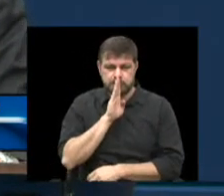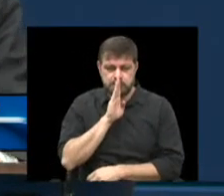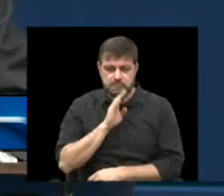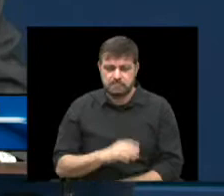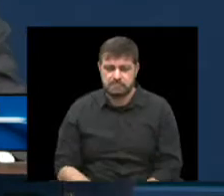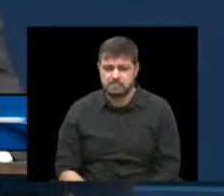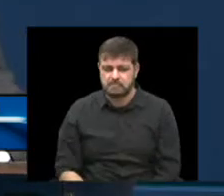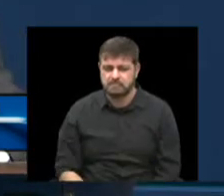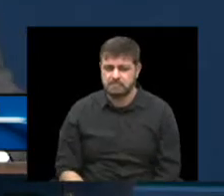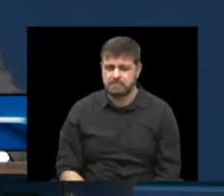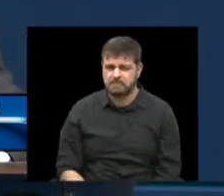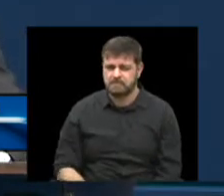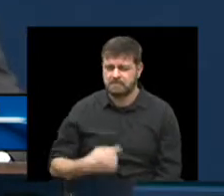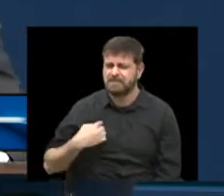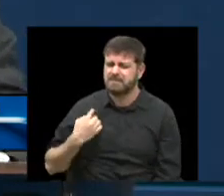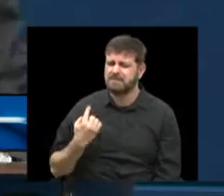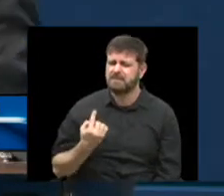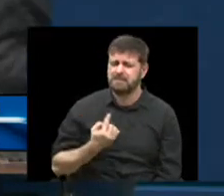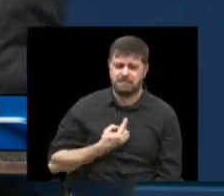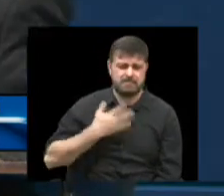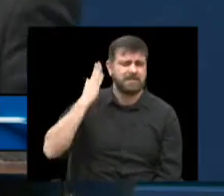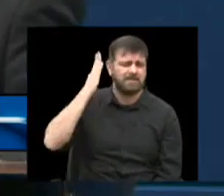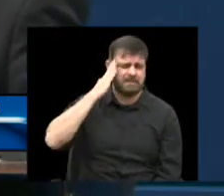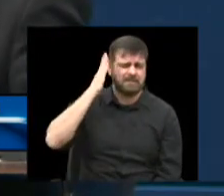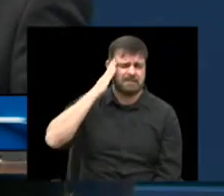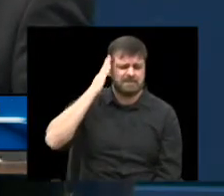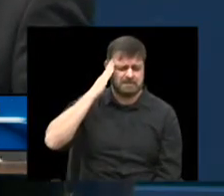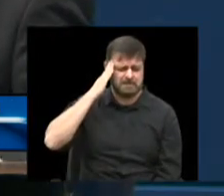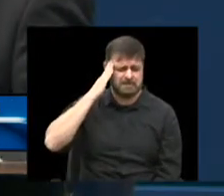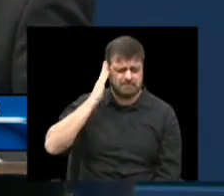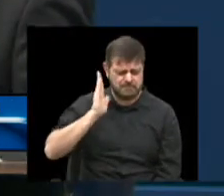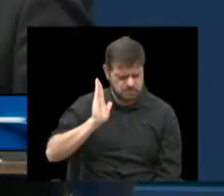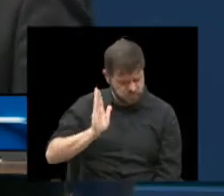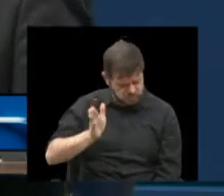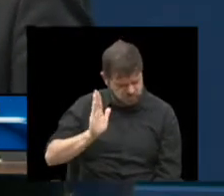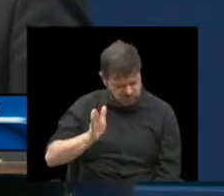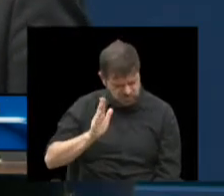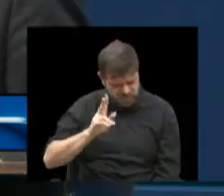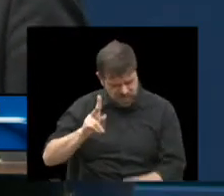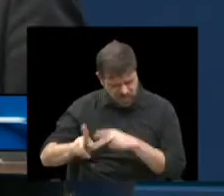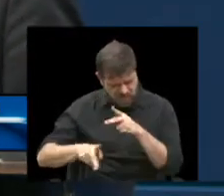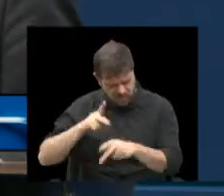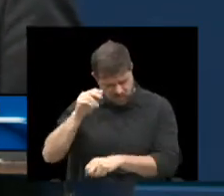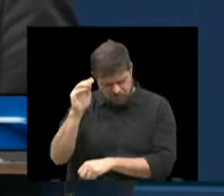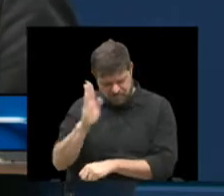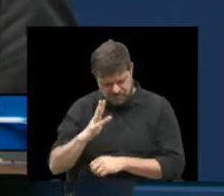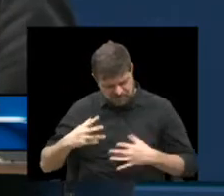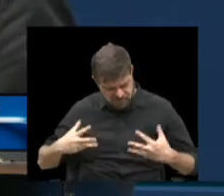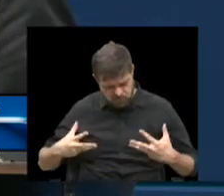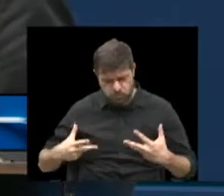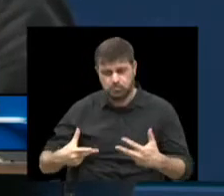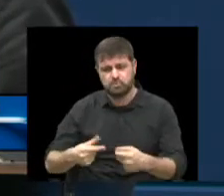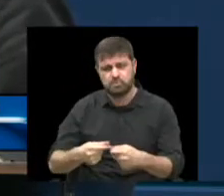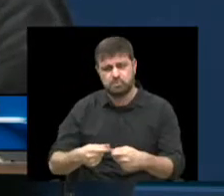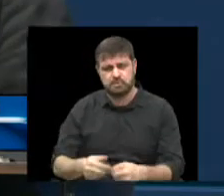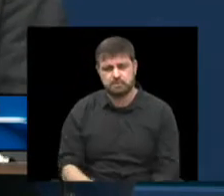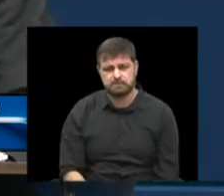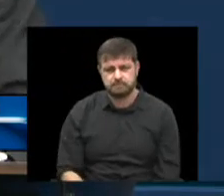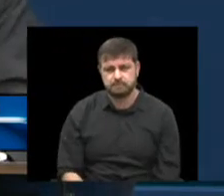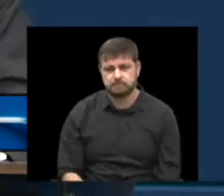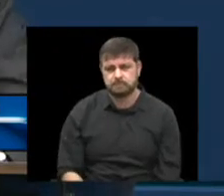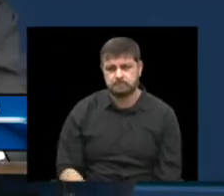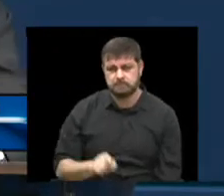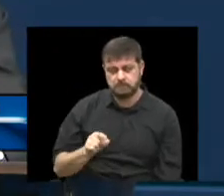E nós sabemos, e é sabido por toda a população, que